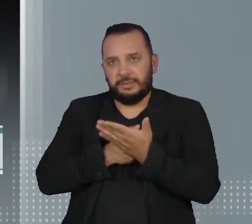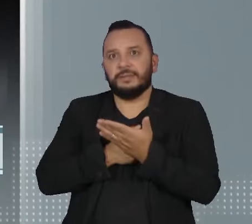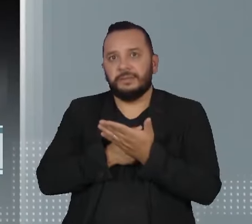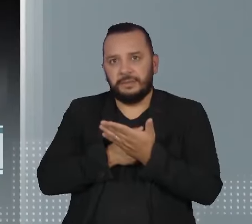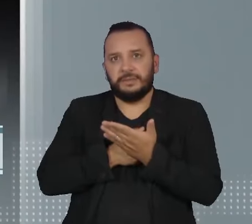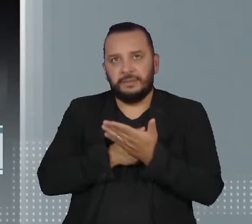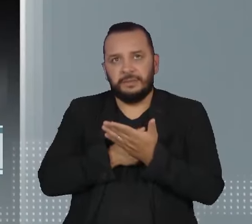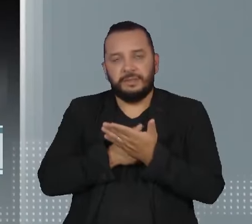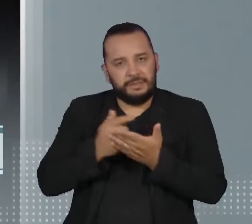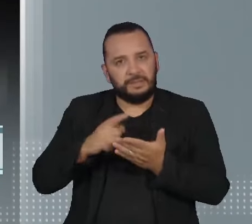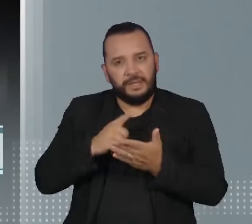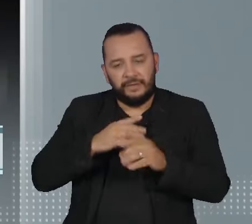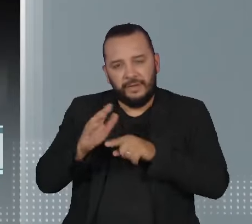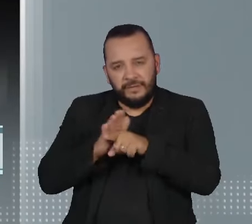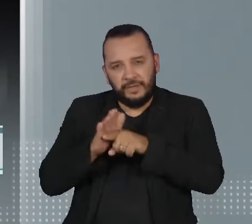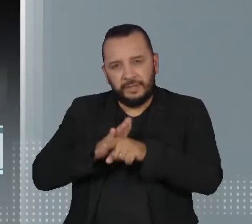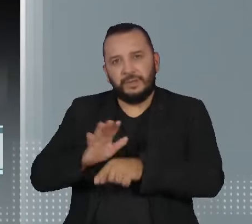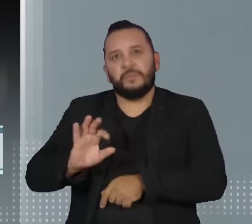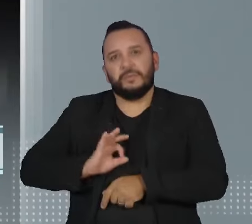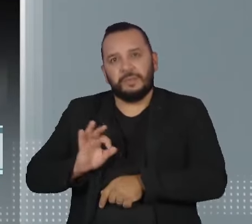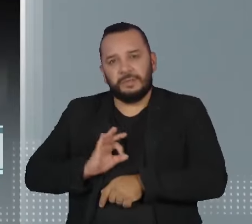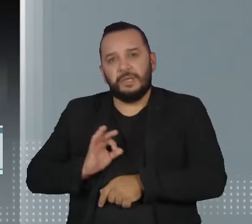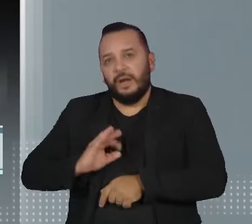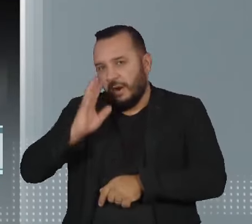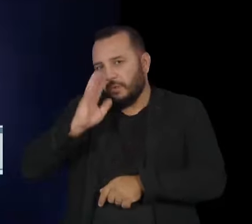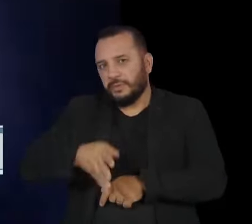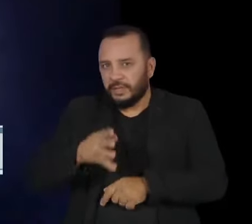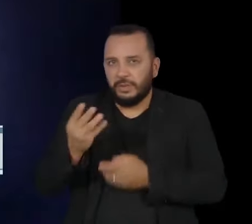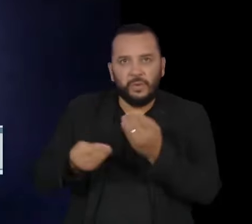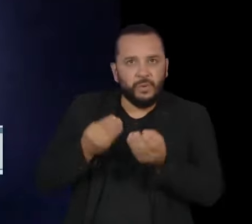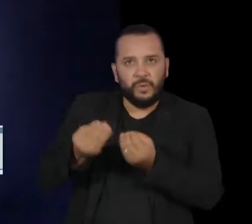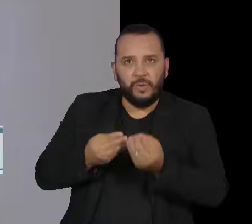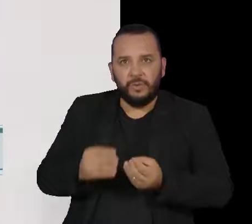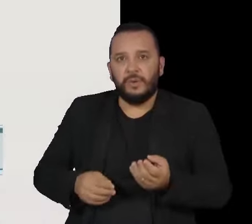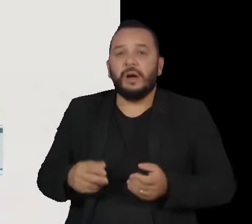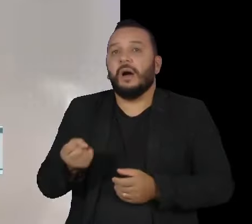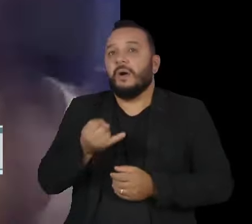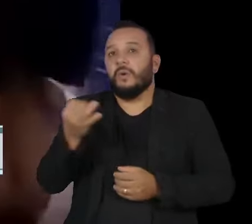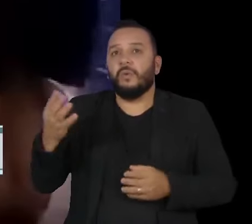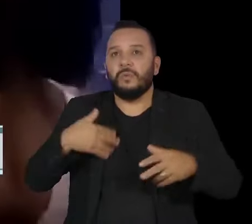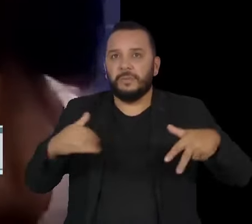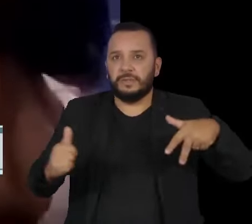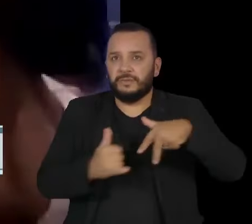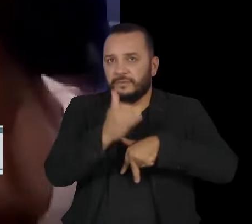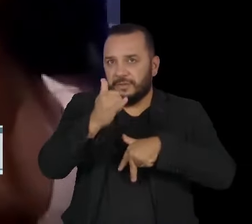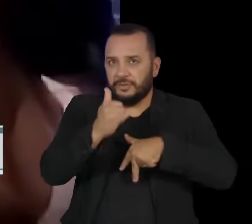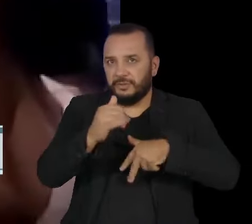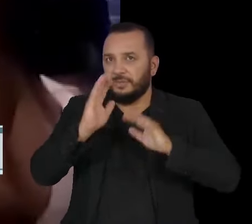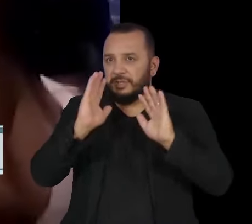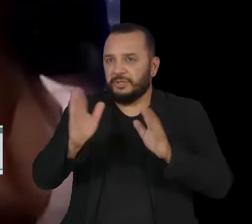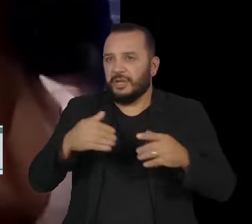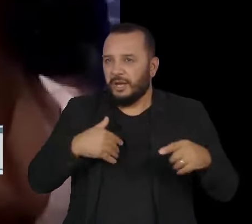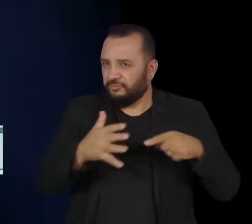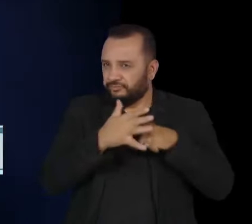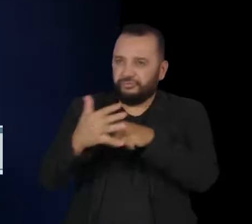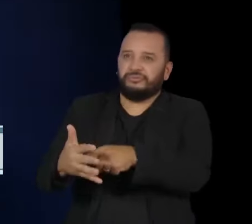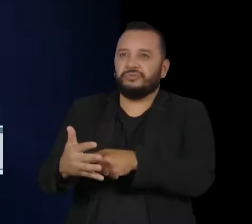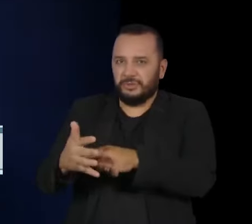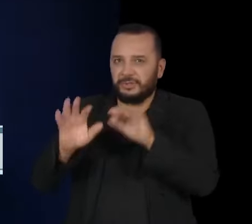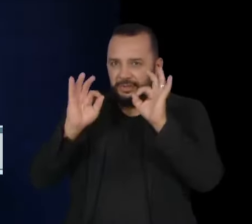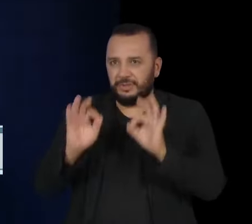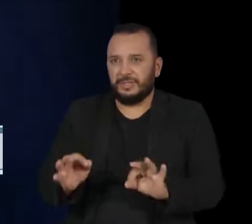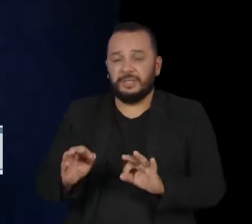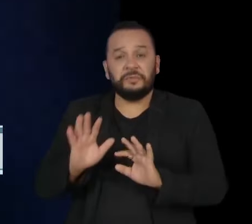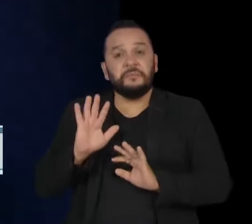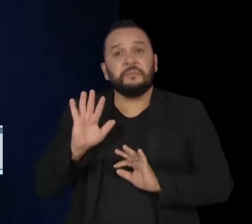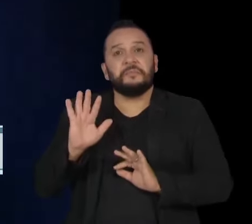teve acesso às investigações policiais sobre as acusações algumas das vítimas chegaram a denunciá-lo formalmente mas